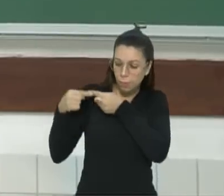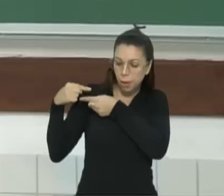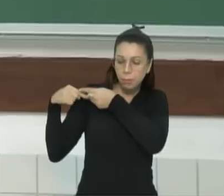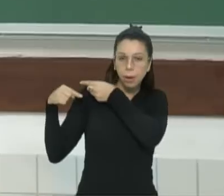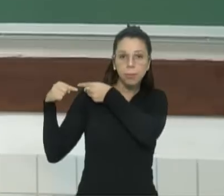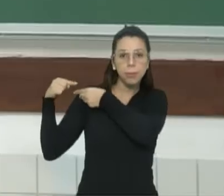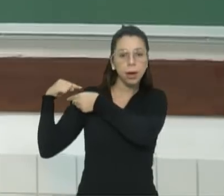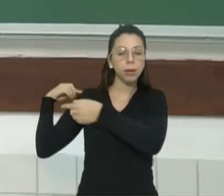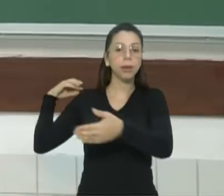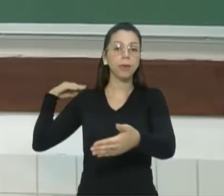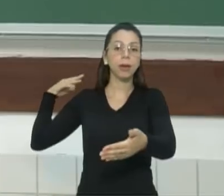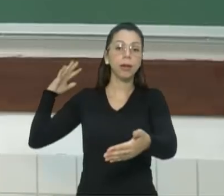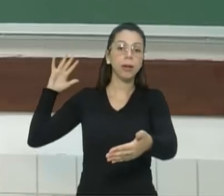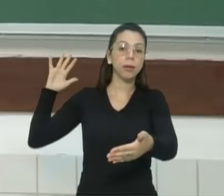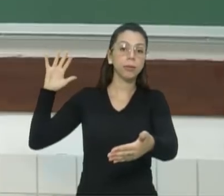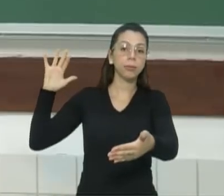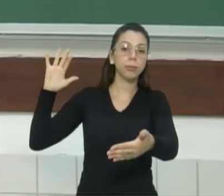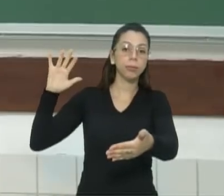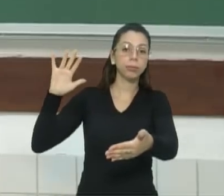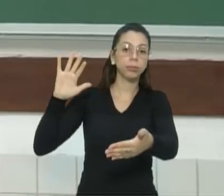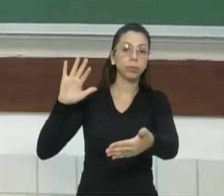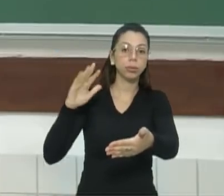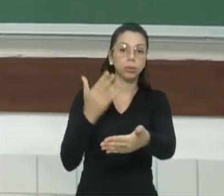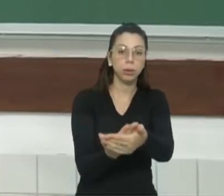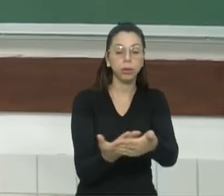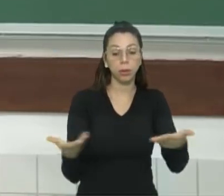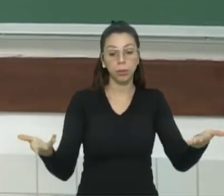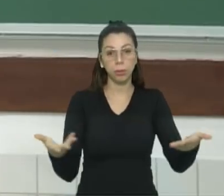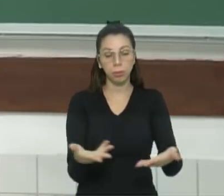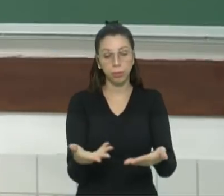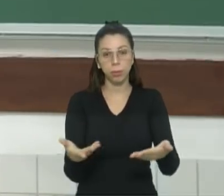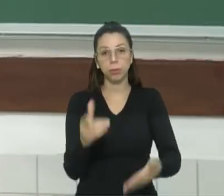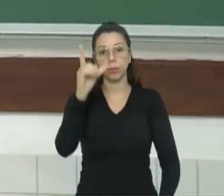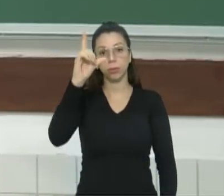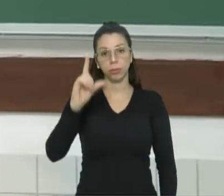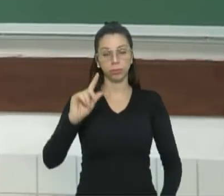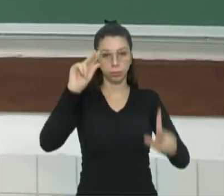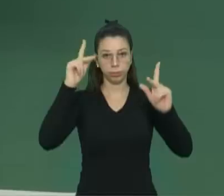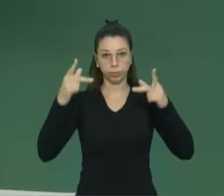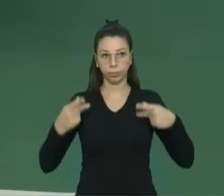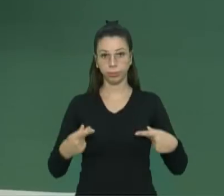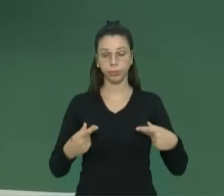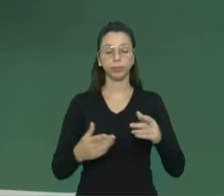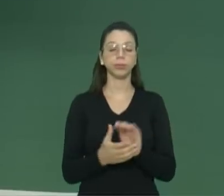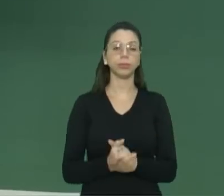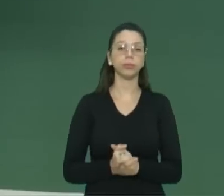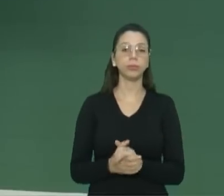até os dias de hoje com a promulgação dos direitos humanos. Mais uma pergunta